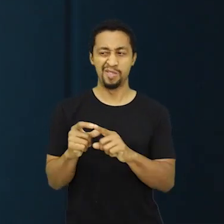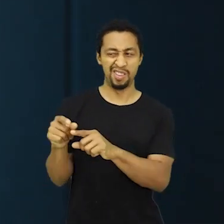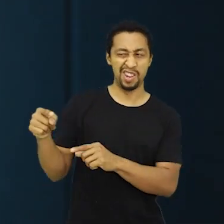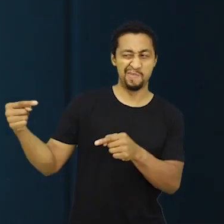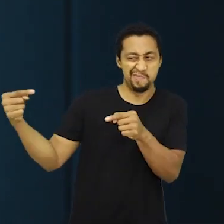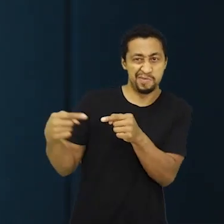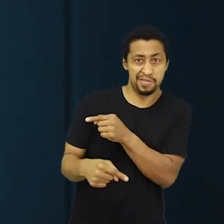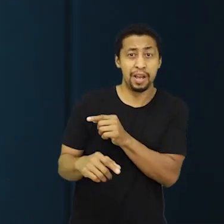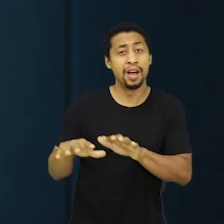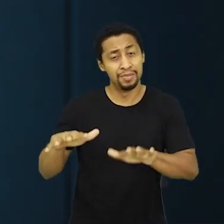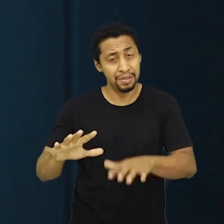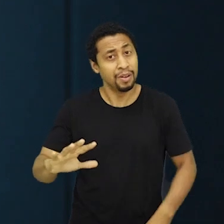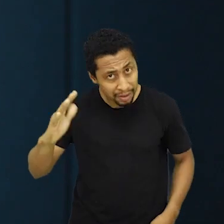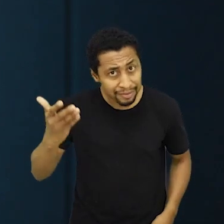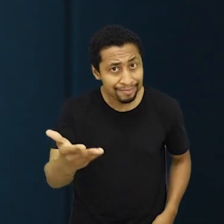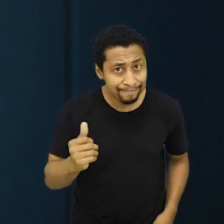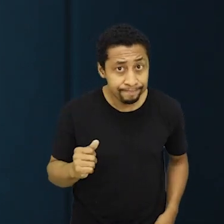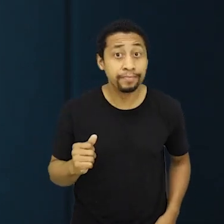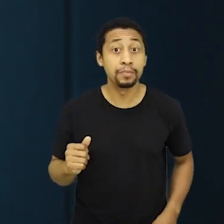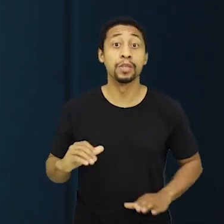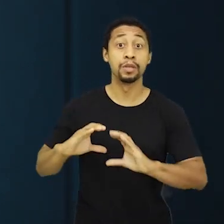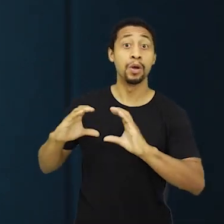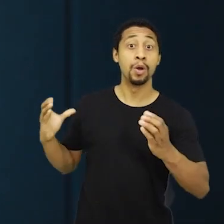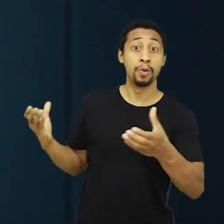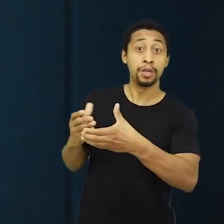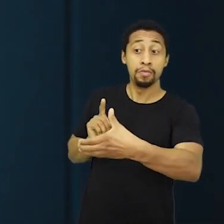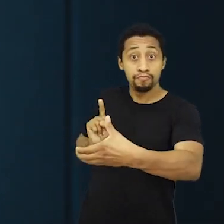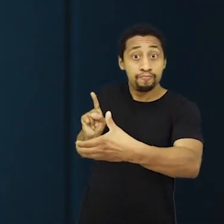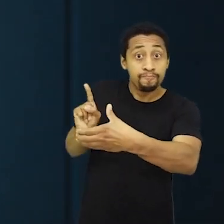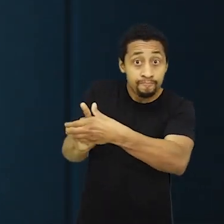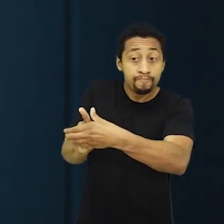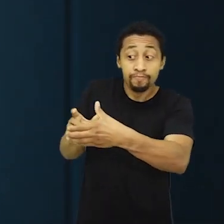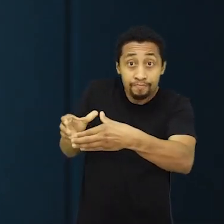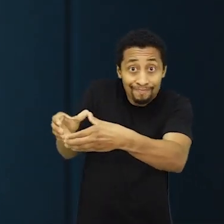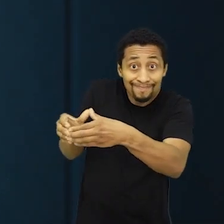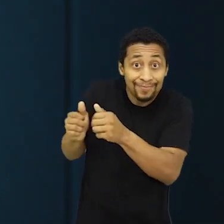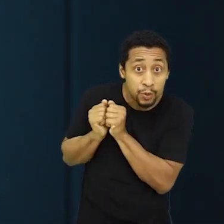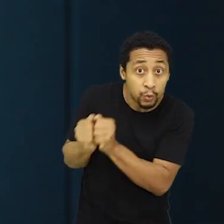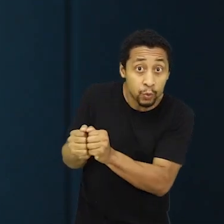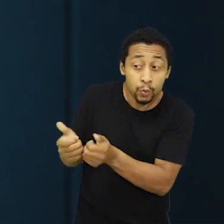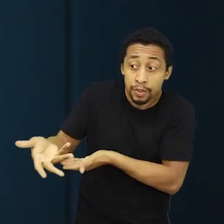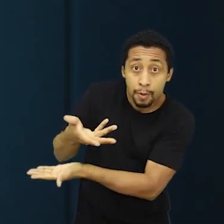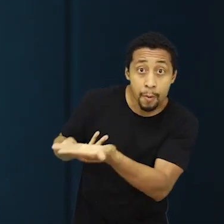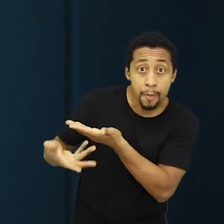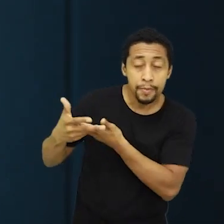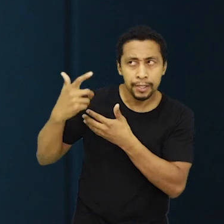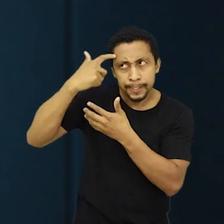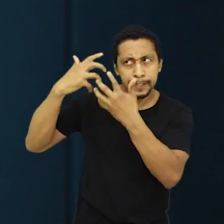realidade. Então, estar junto com essas comunidades e poder refletir com elas o que